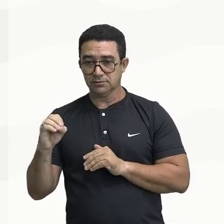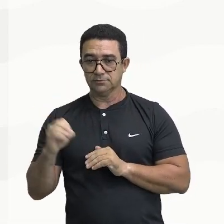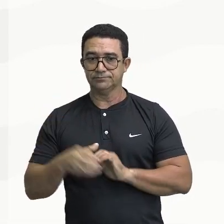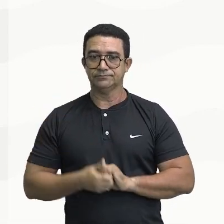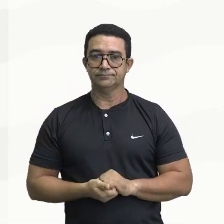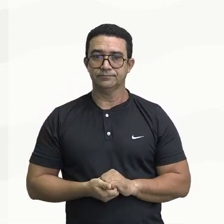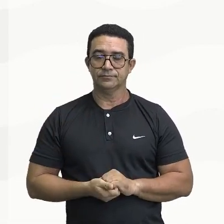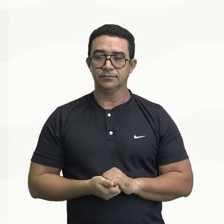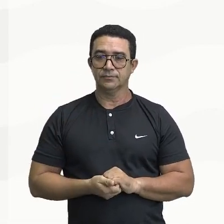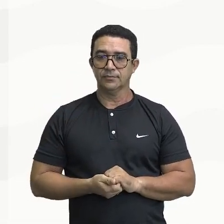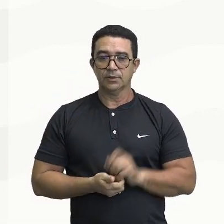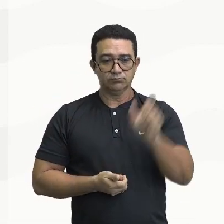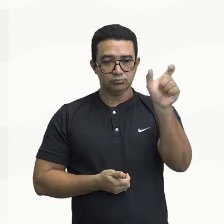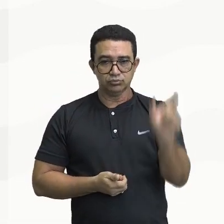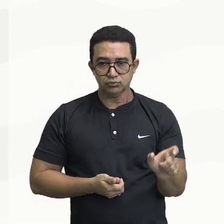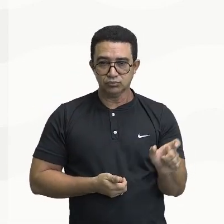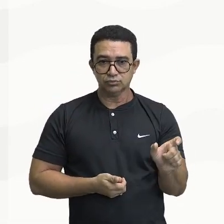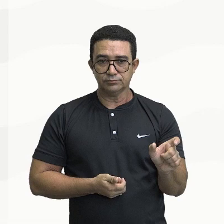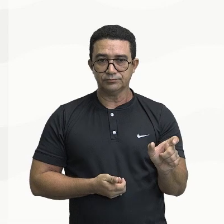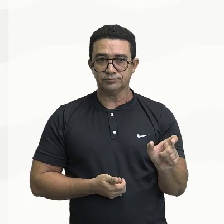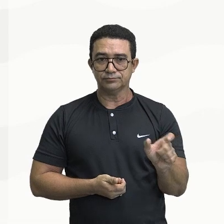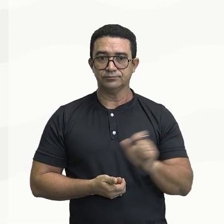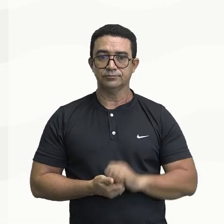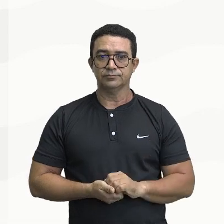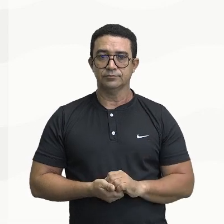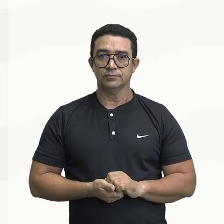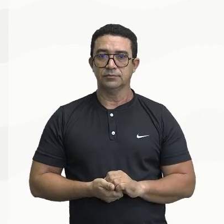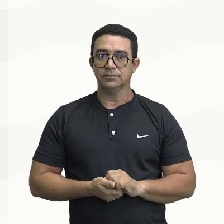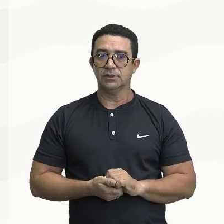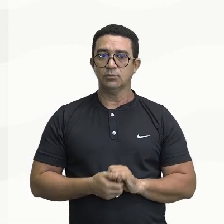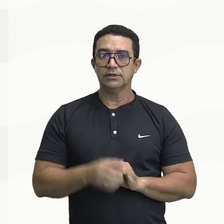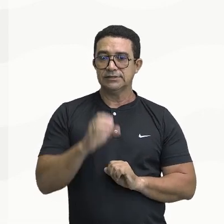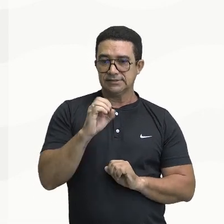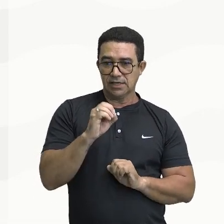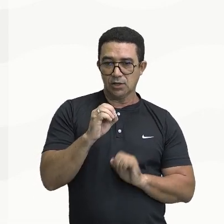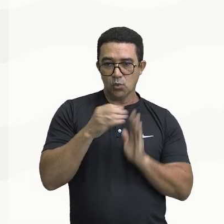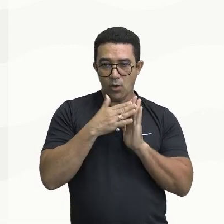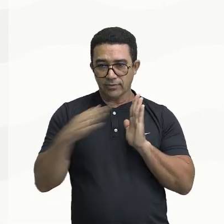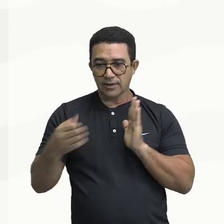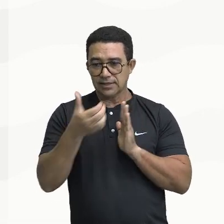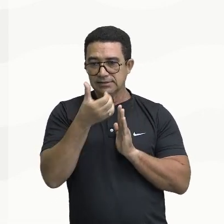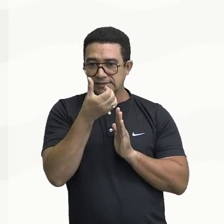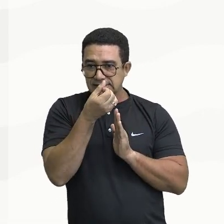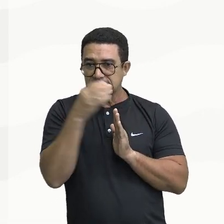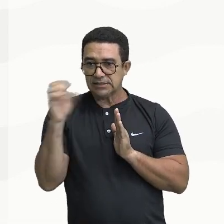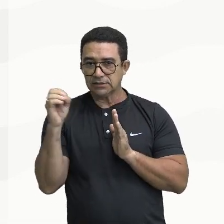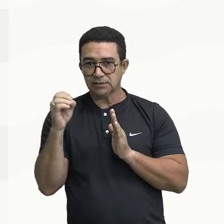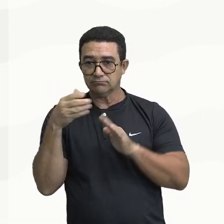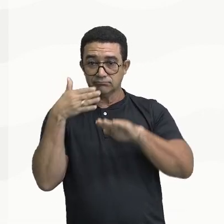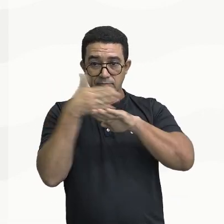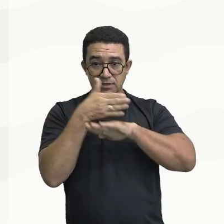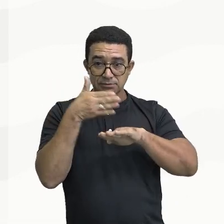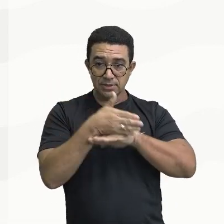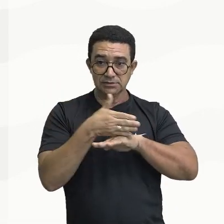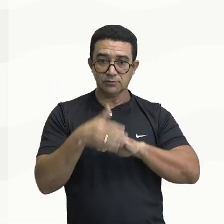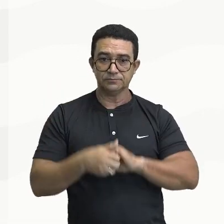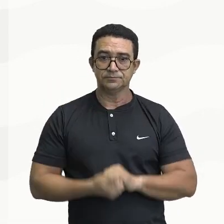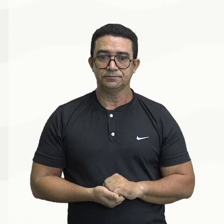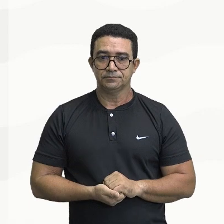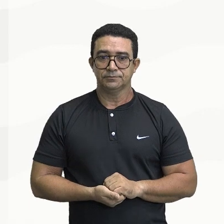e aqui no vertical, no eixo vertical, temos de 0 a 60. E aqui a gente tem algumas informações, por exemplo,